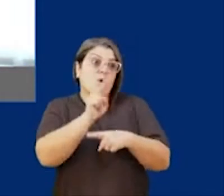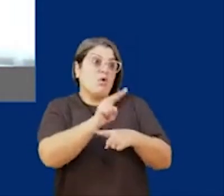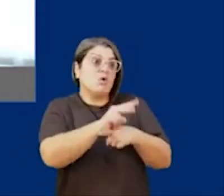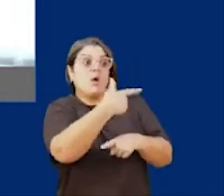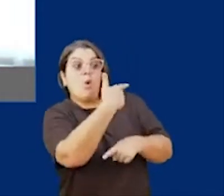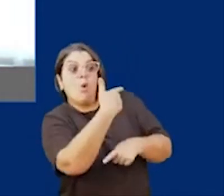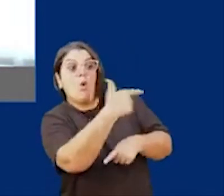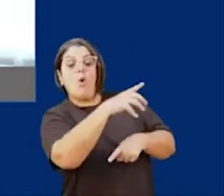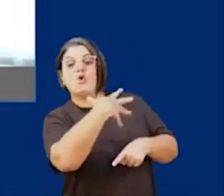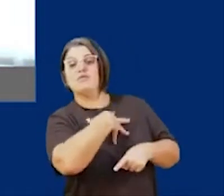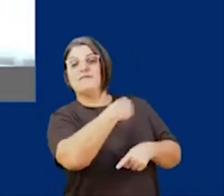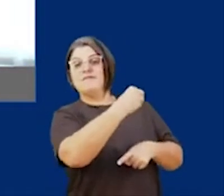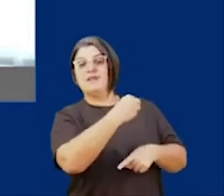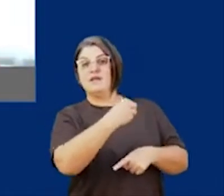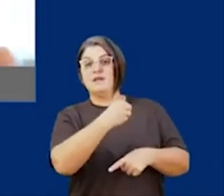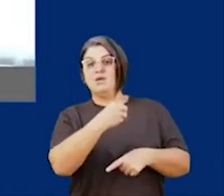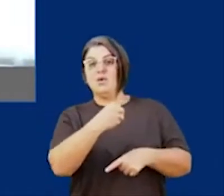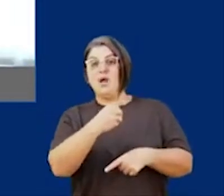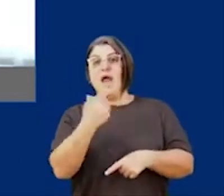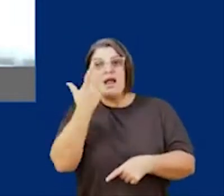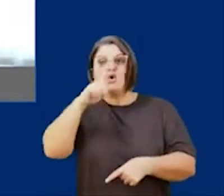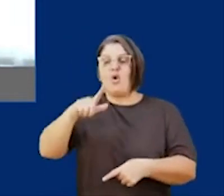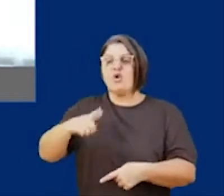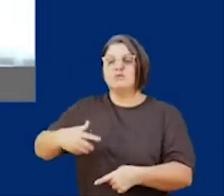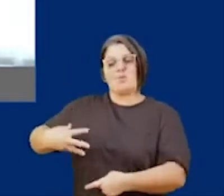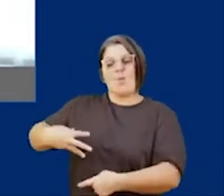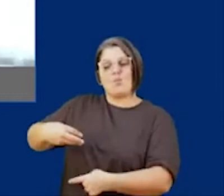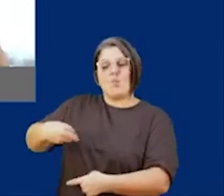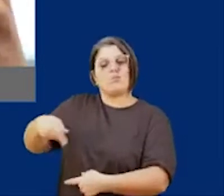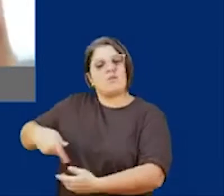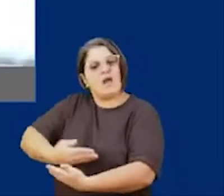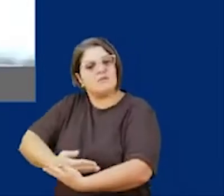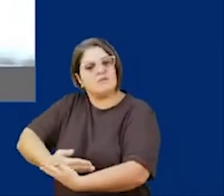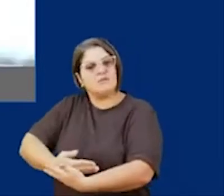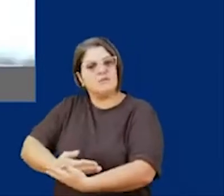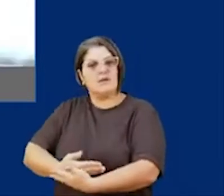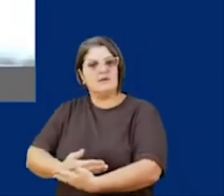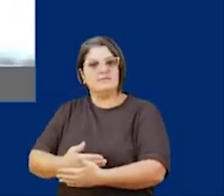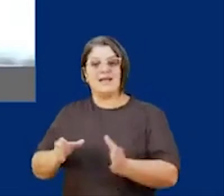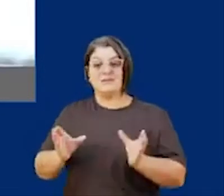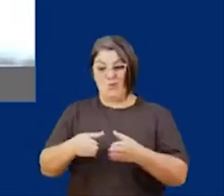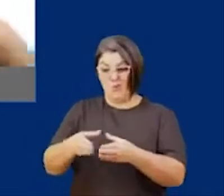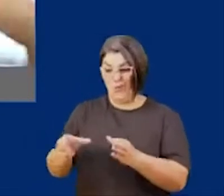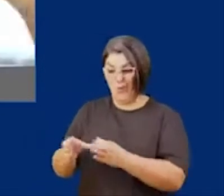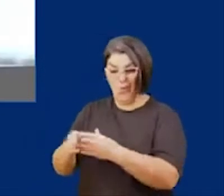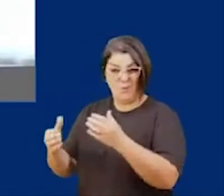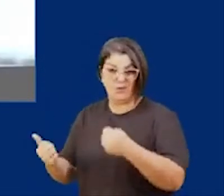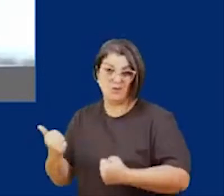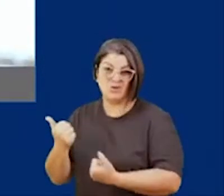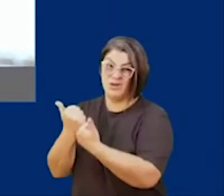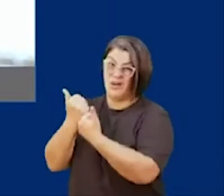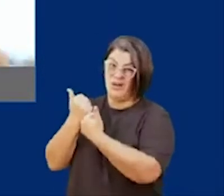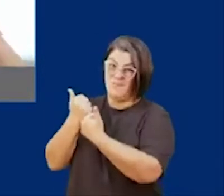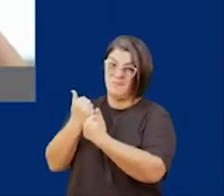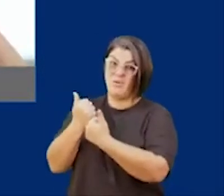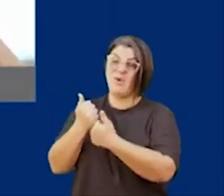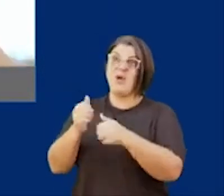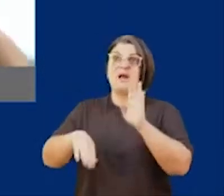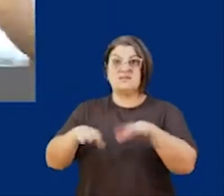com tranquilidade, né? Essa rede de apoio se dá no cotidiano, não só com os membros da família, mas às vezes com profissionais de